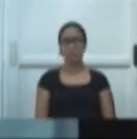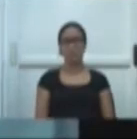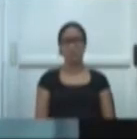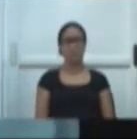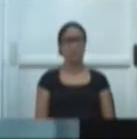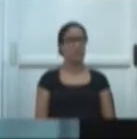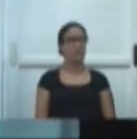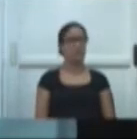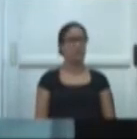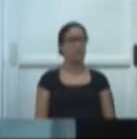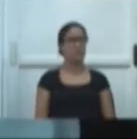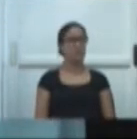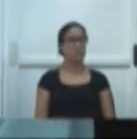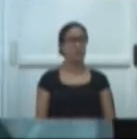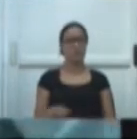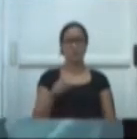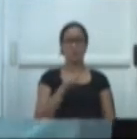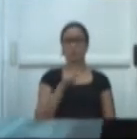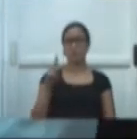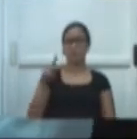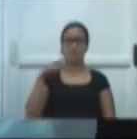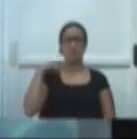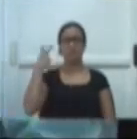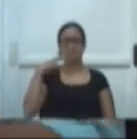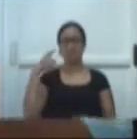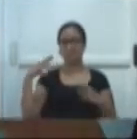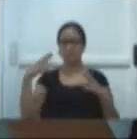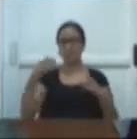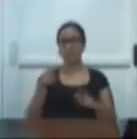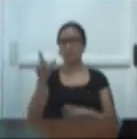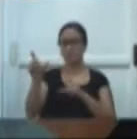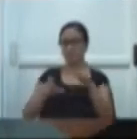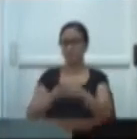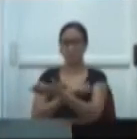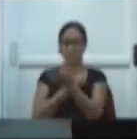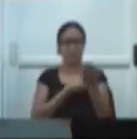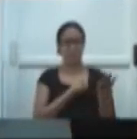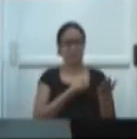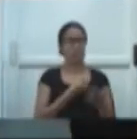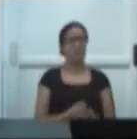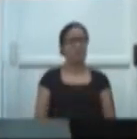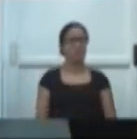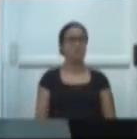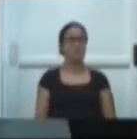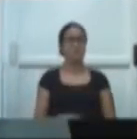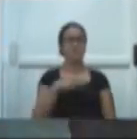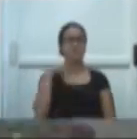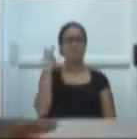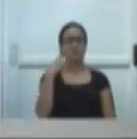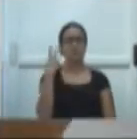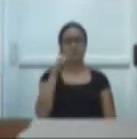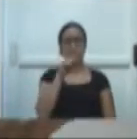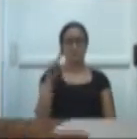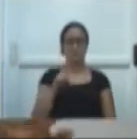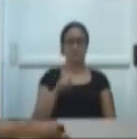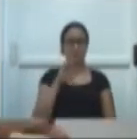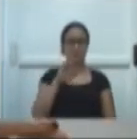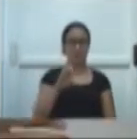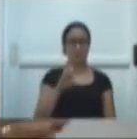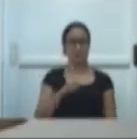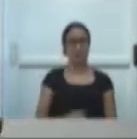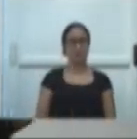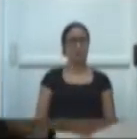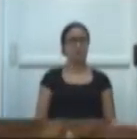Senhor presidente, nobres pares, plateia que nos acompanha, vereador Zé da Mix. Na verdade, eu até li